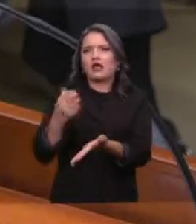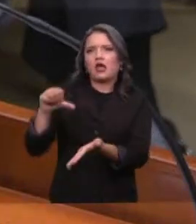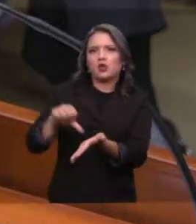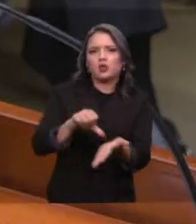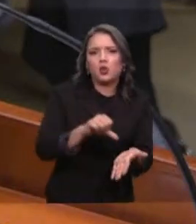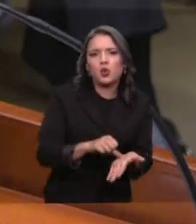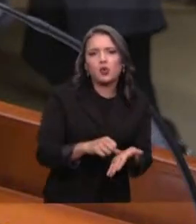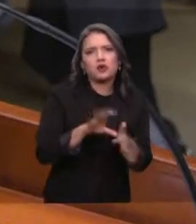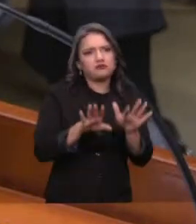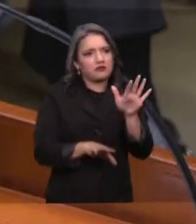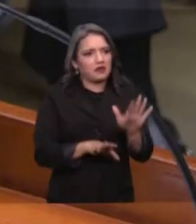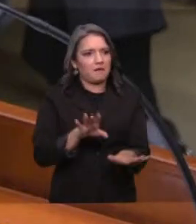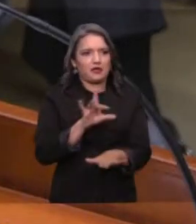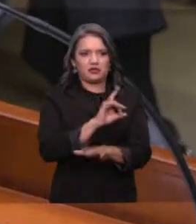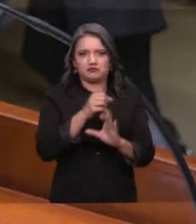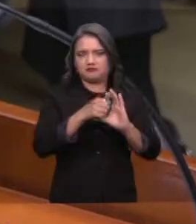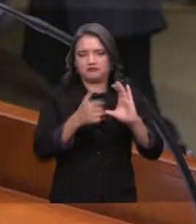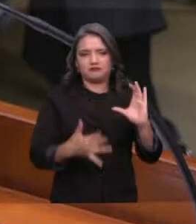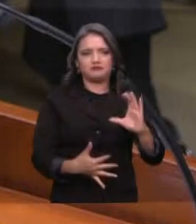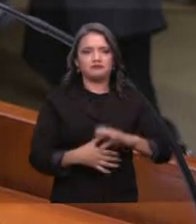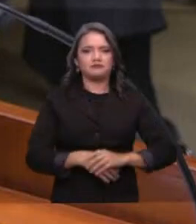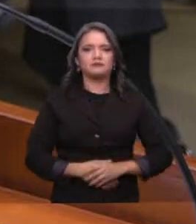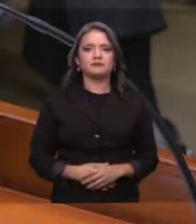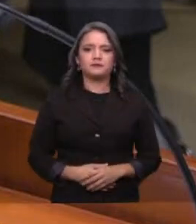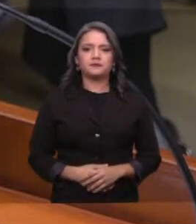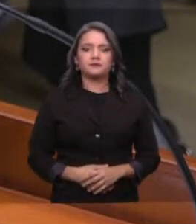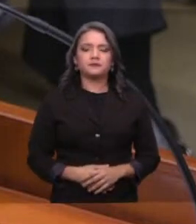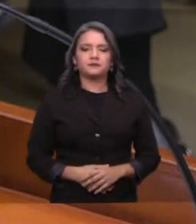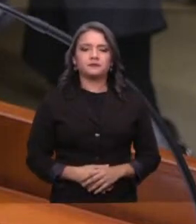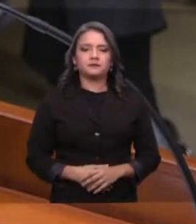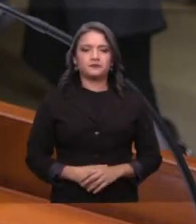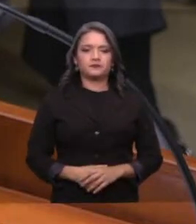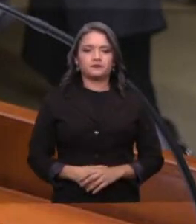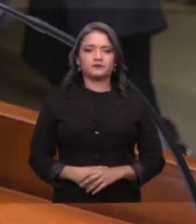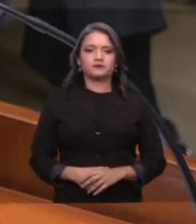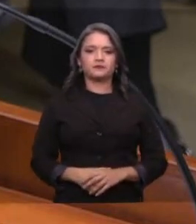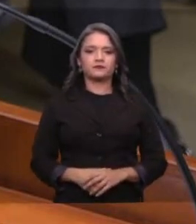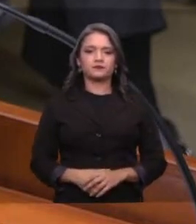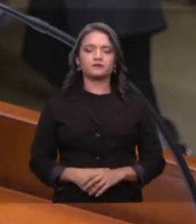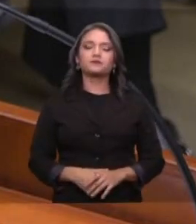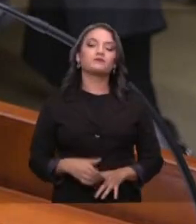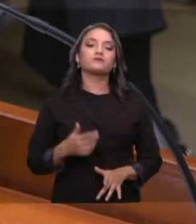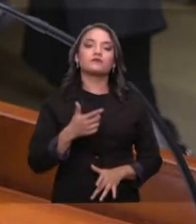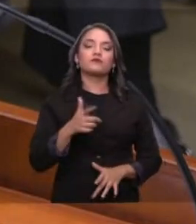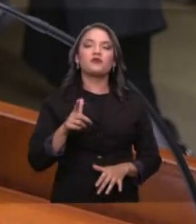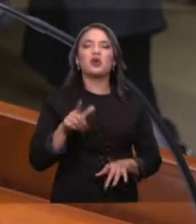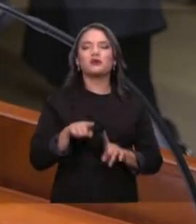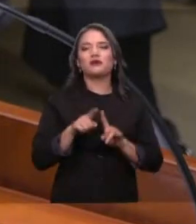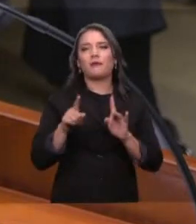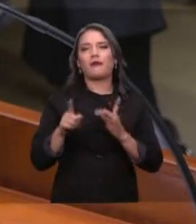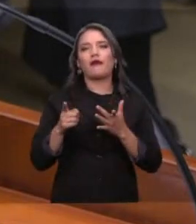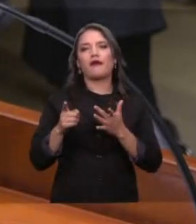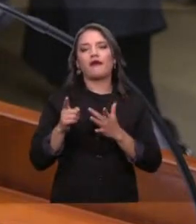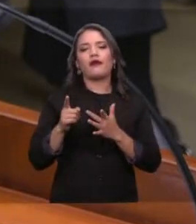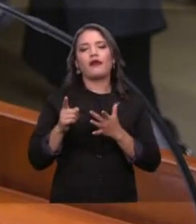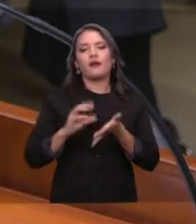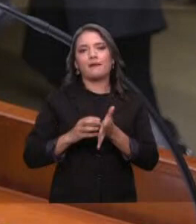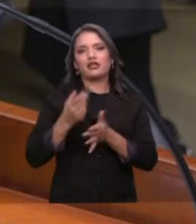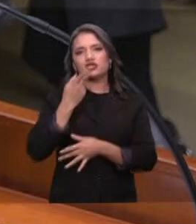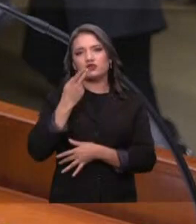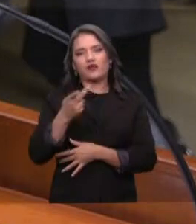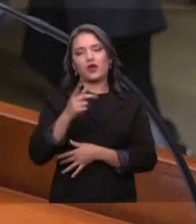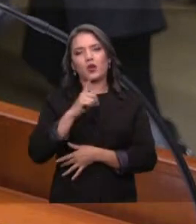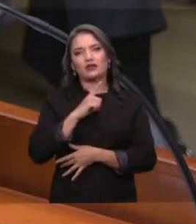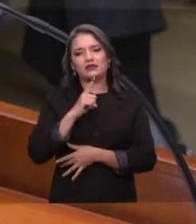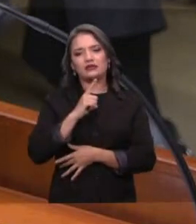enfim, considerando suas peculiaridades. Um outro vício formal apontado pelos autores refere-se a uma suposta violação